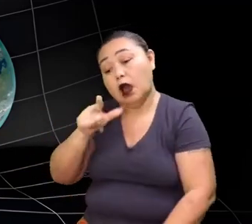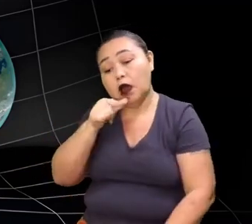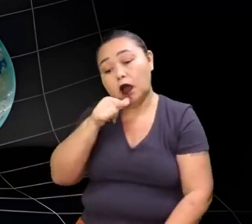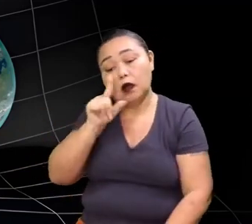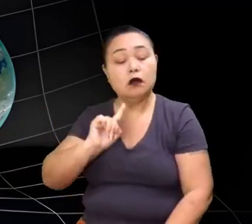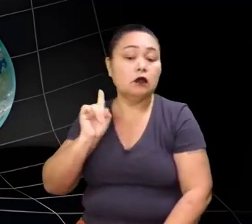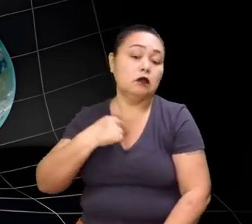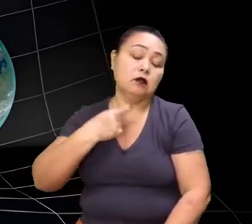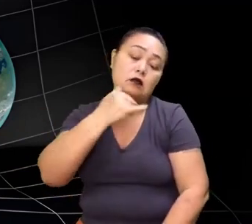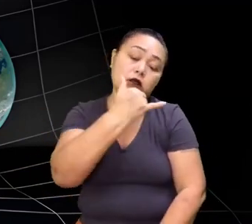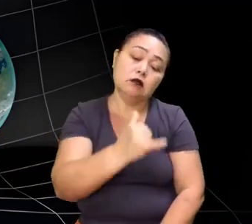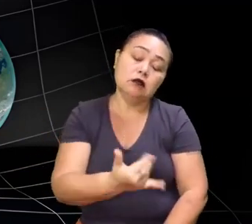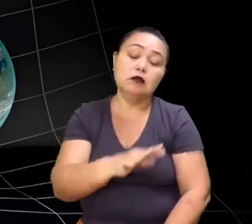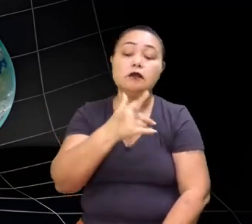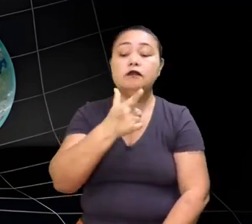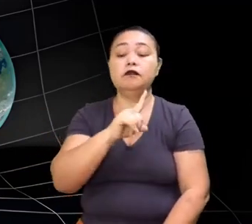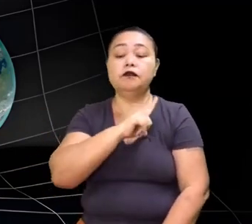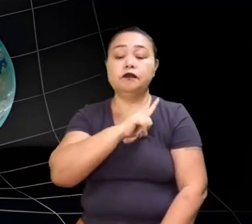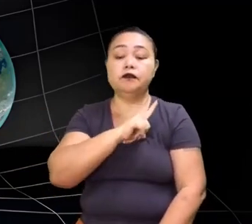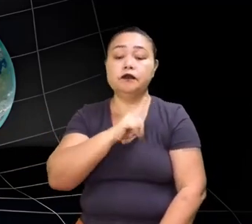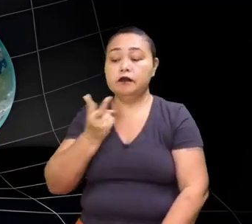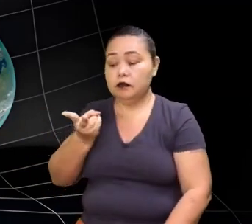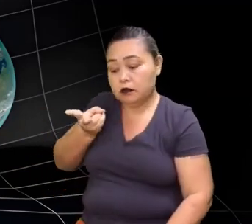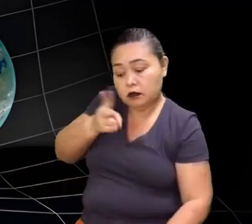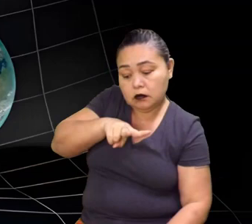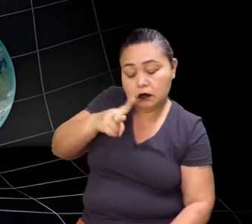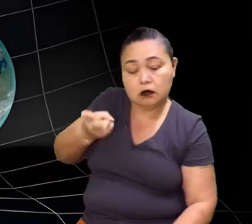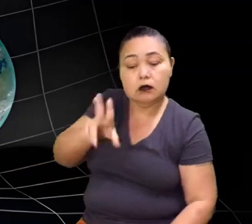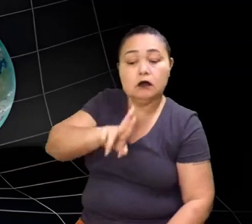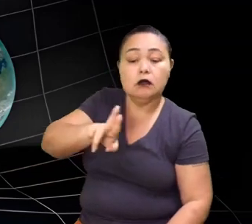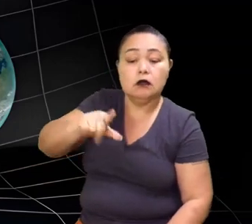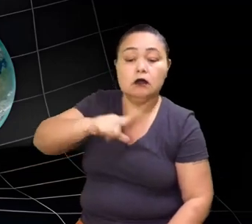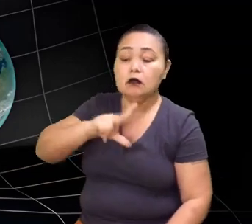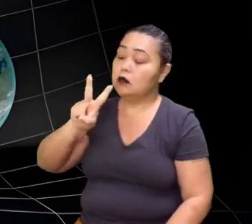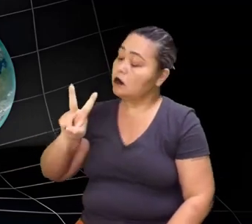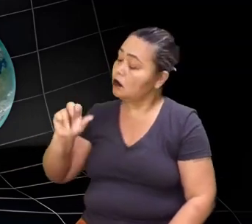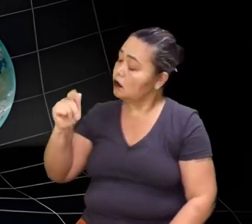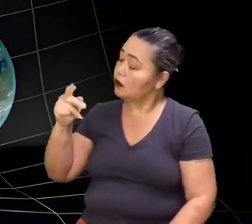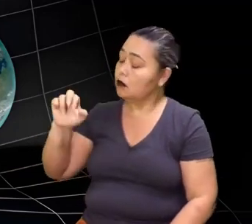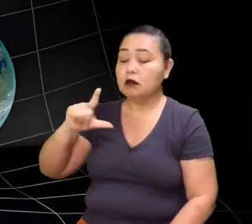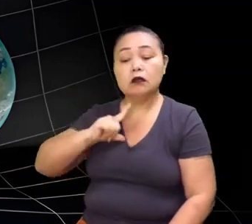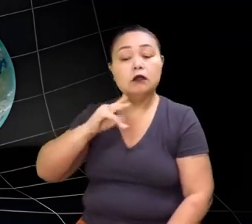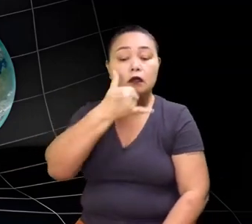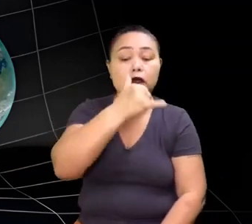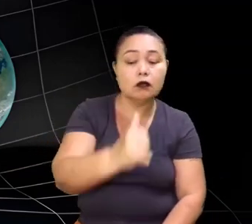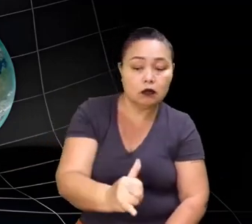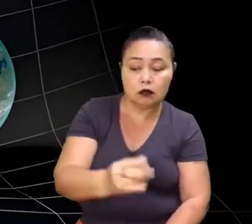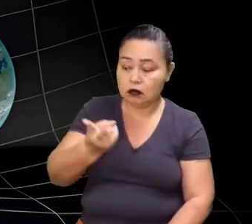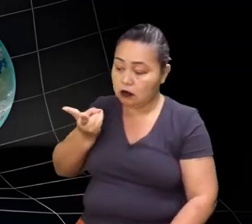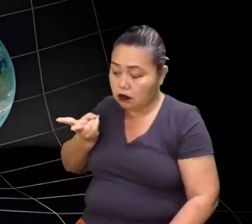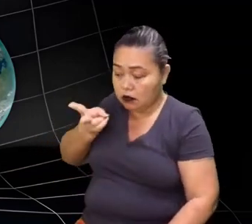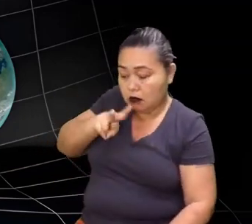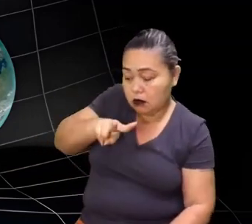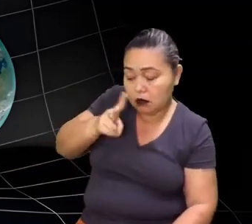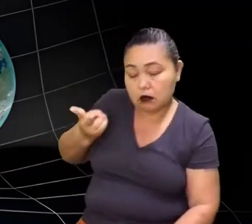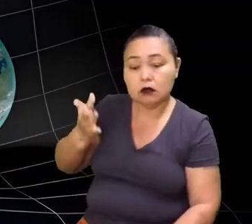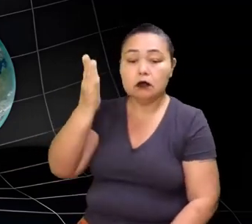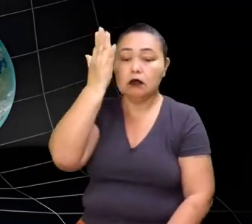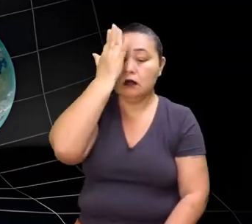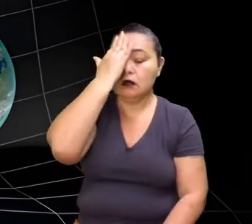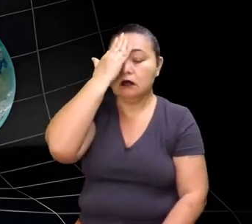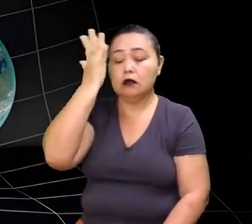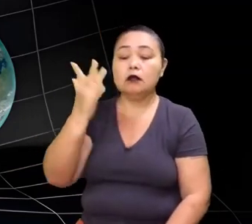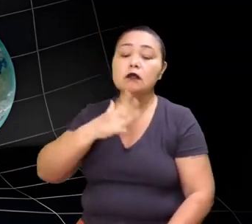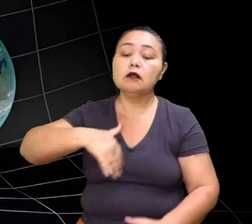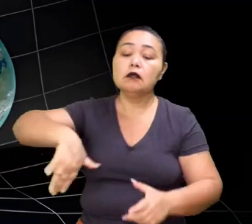em energia elétrica nesse caso tá usando a energia vapor em energia elétrica nós sabemos que a